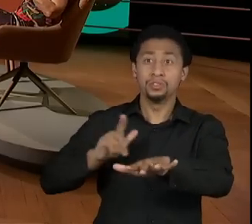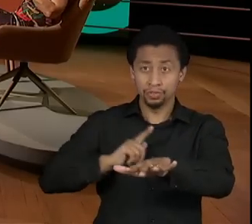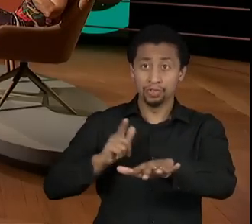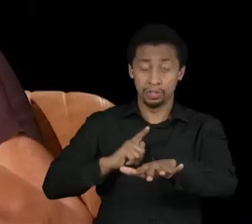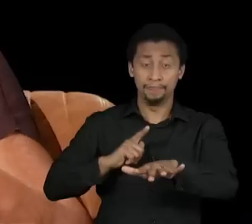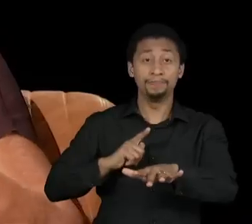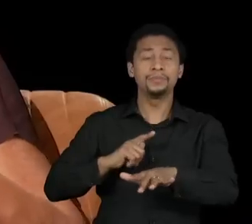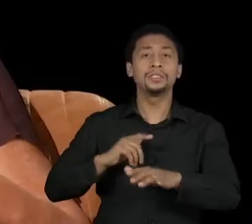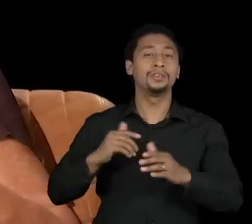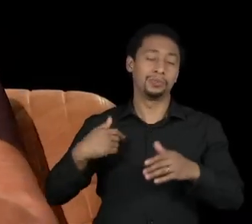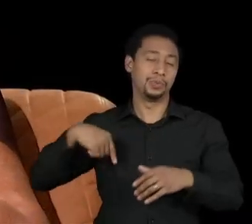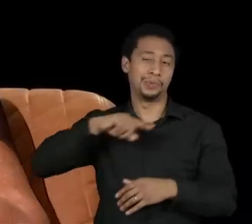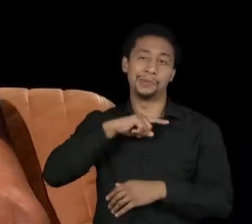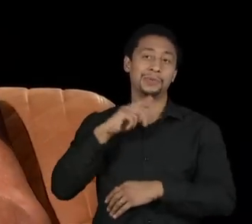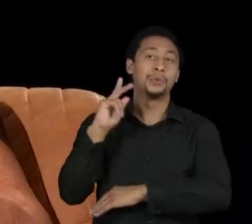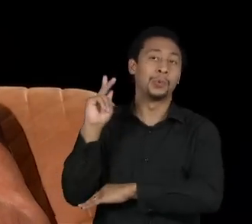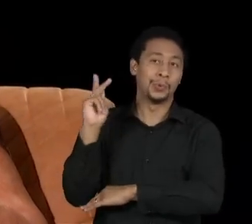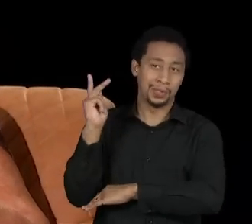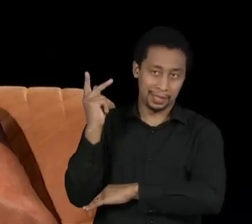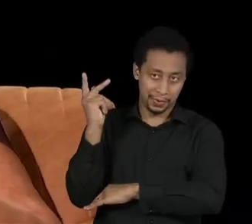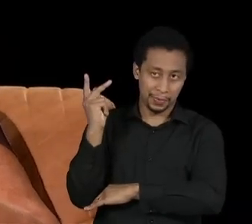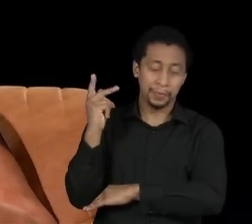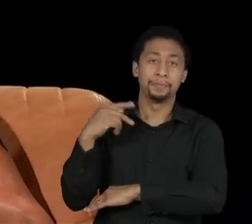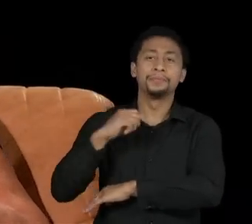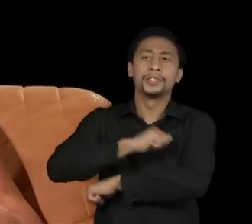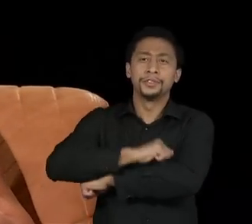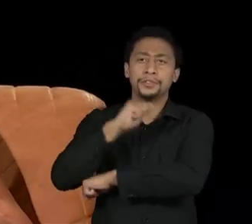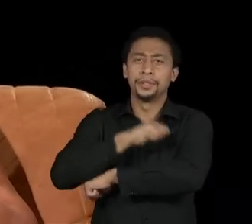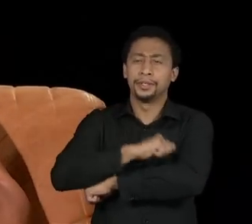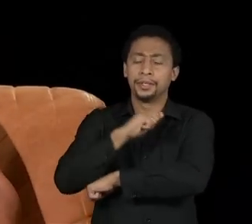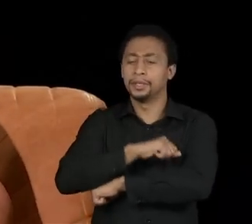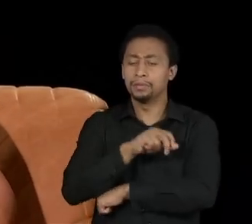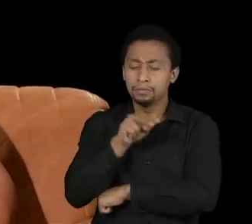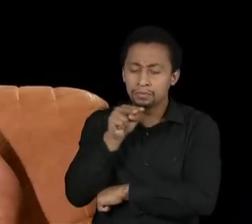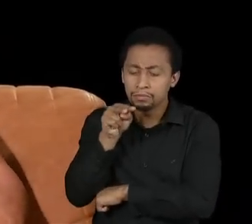hotel, na Rue Saint-Séverin,